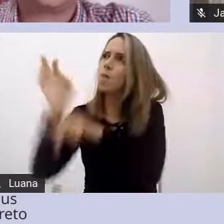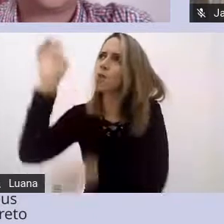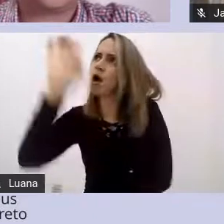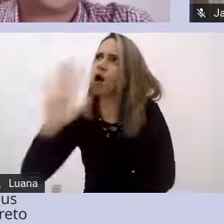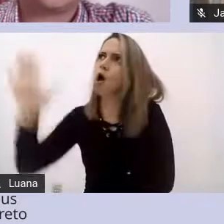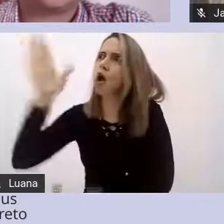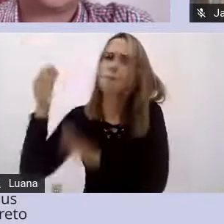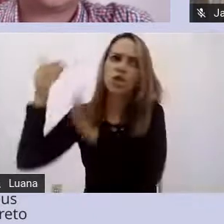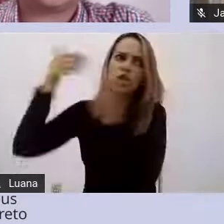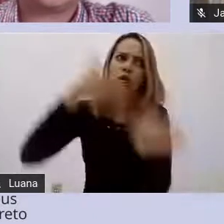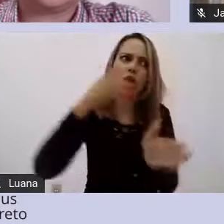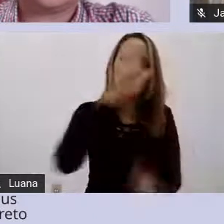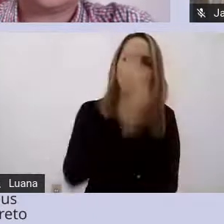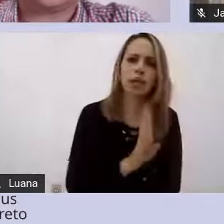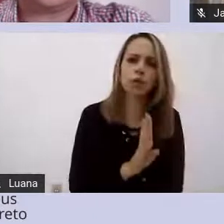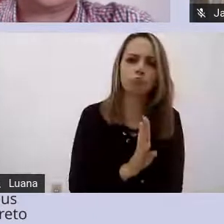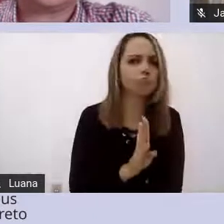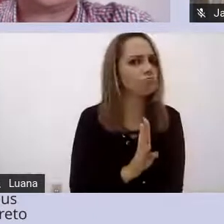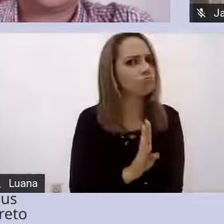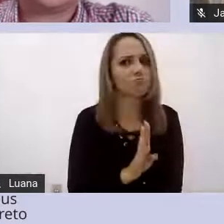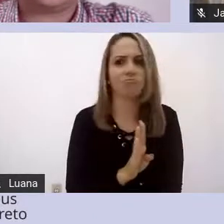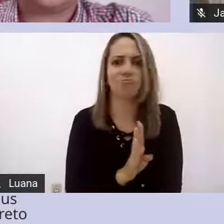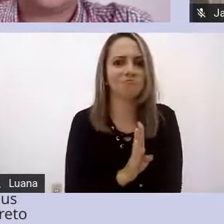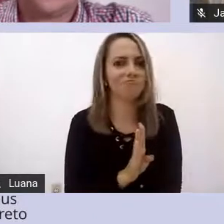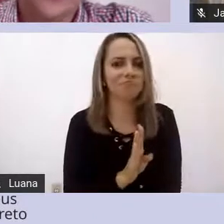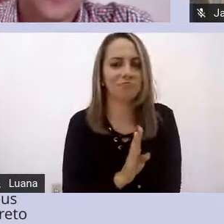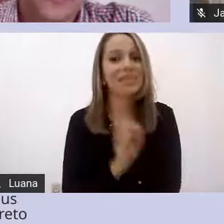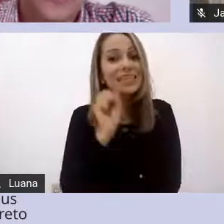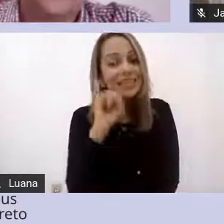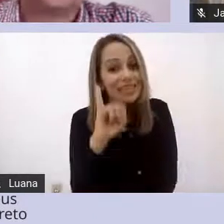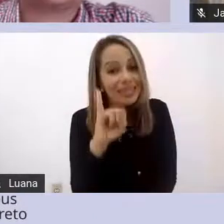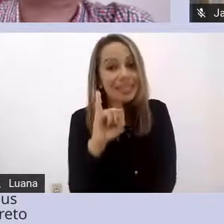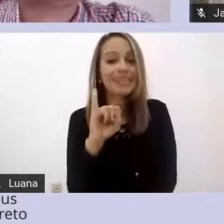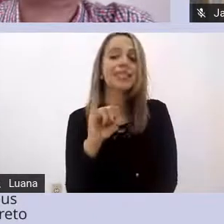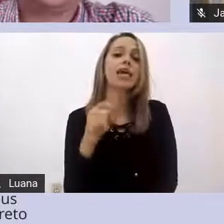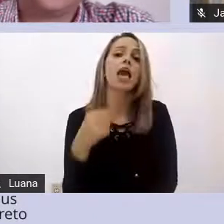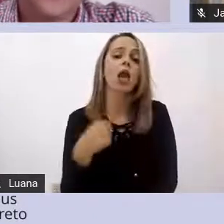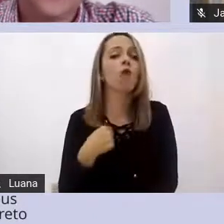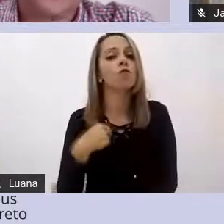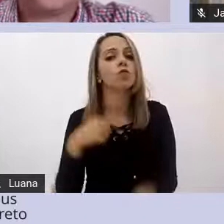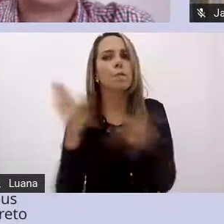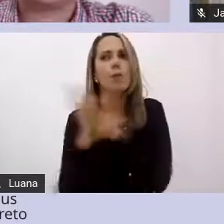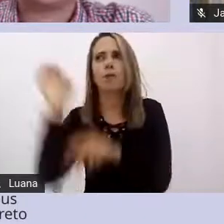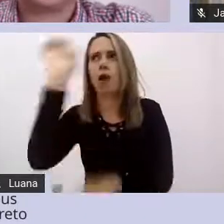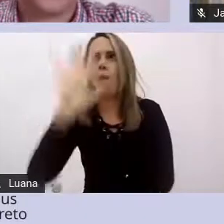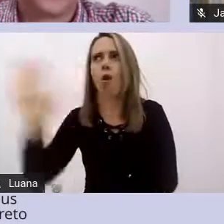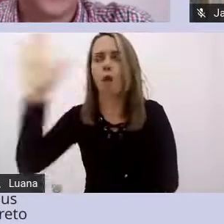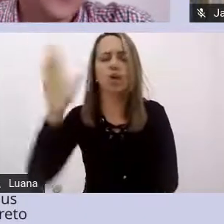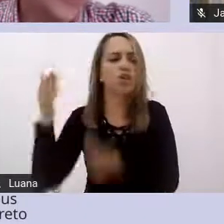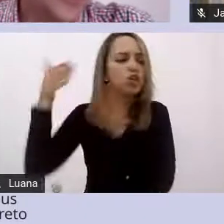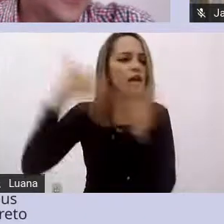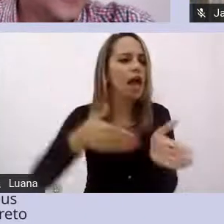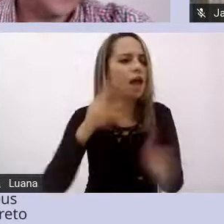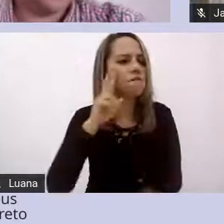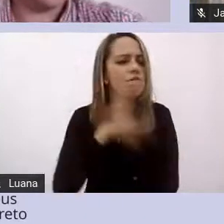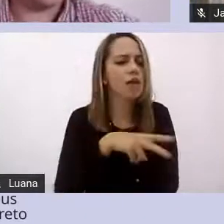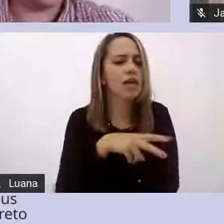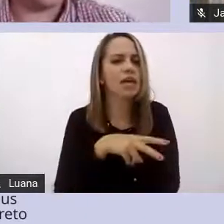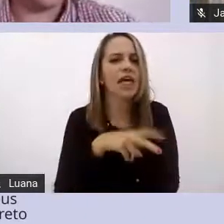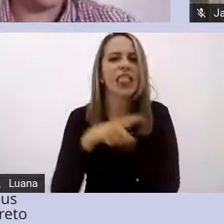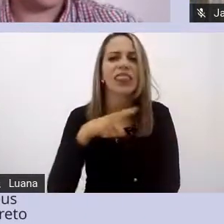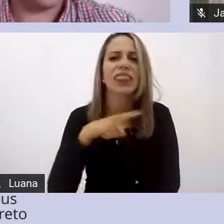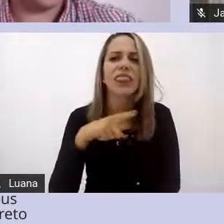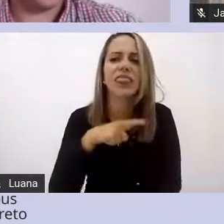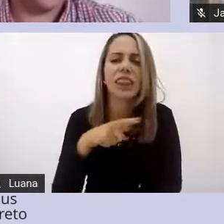interessantíssima. Que receita europeia eu posso fazer com semente de baru? Bom, será que a gente não tem nada para fazer com a semente de baru